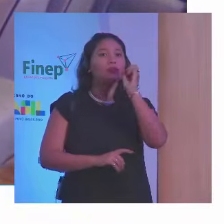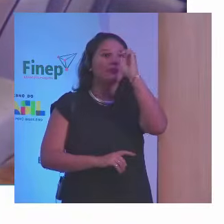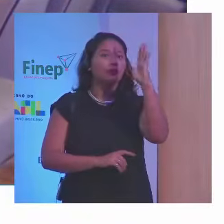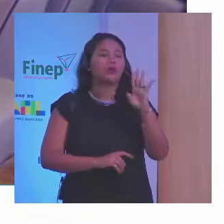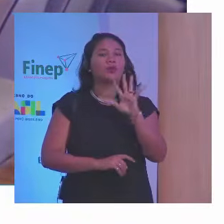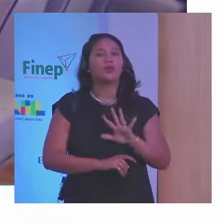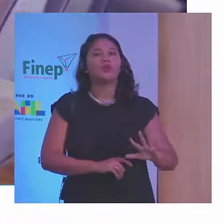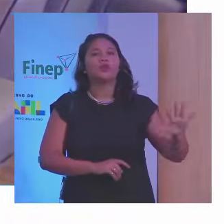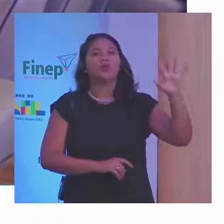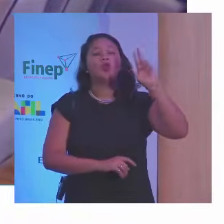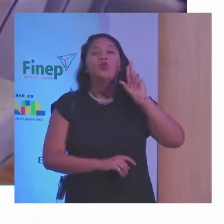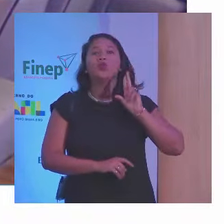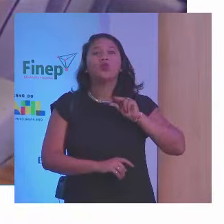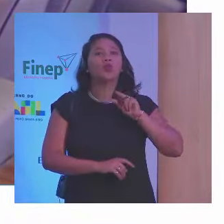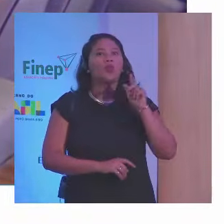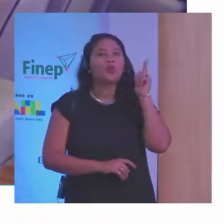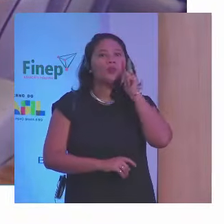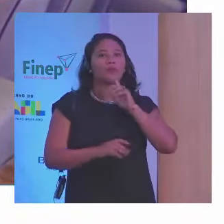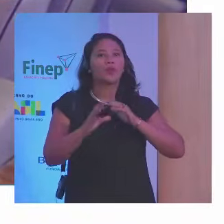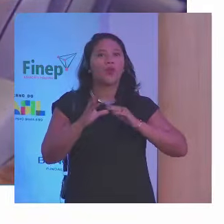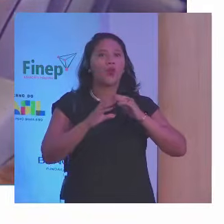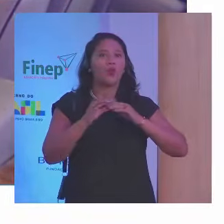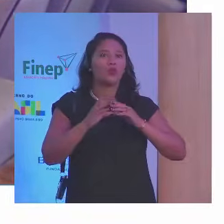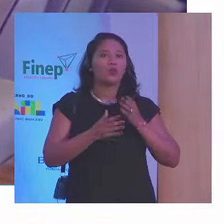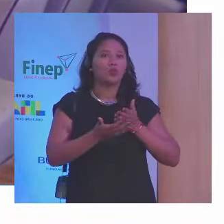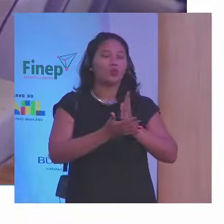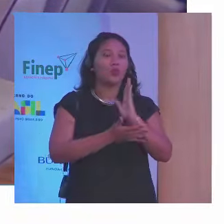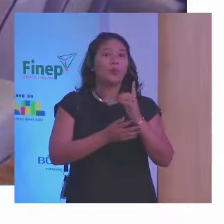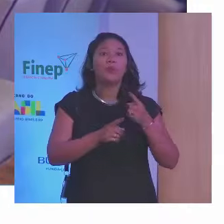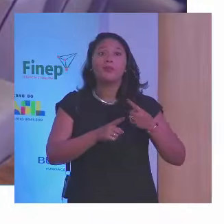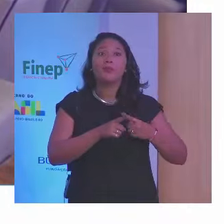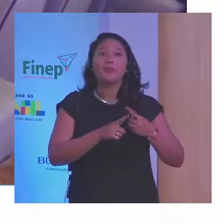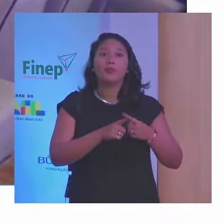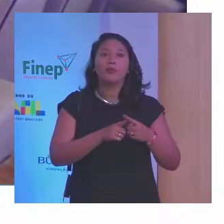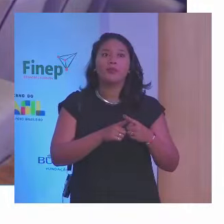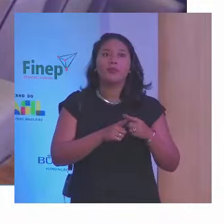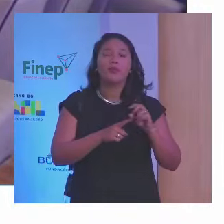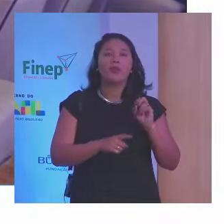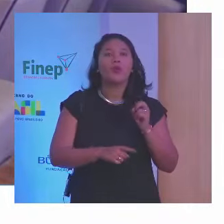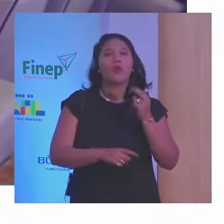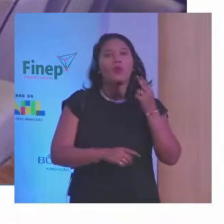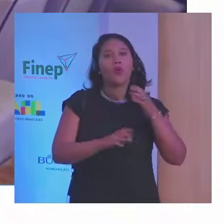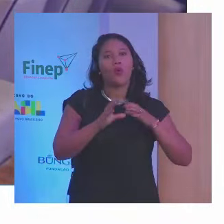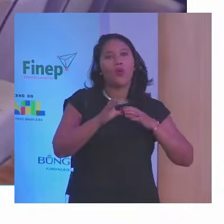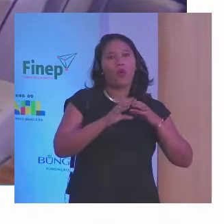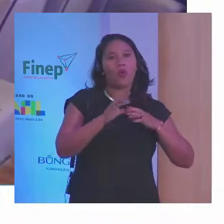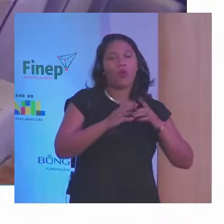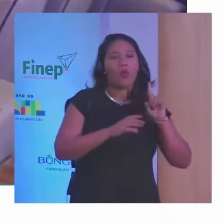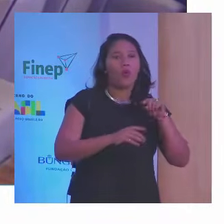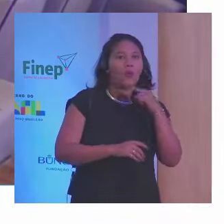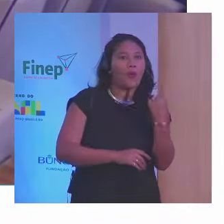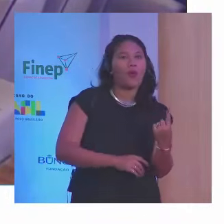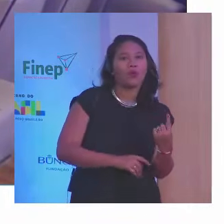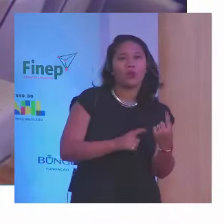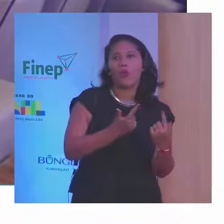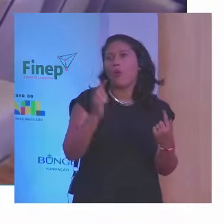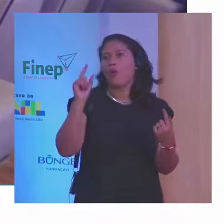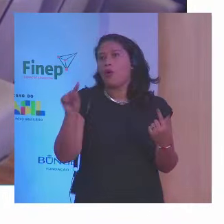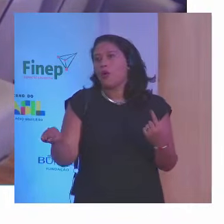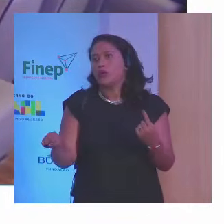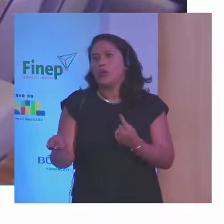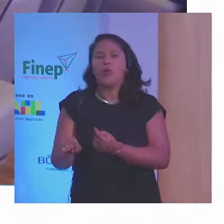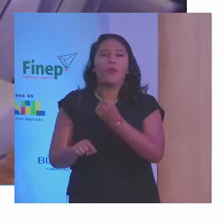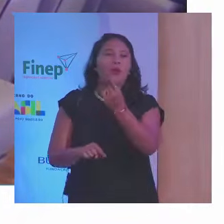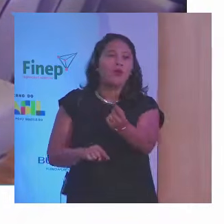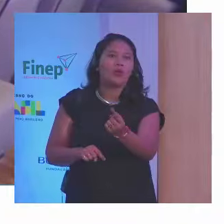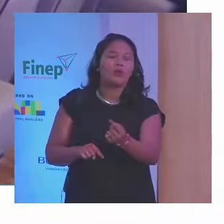nunca consegui passar num concurso, porque ou o concurso é para uma coisa, ou para outra, ou para